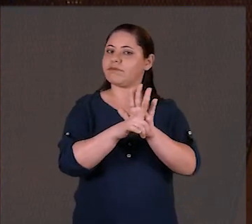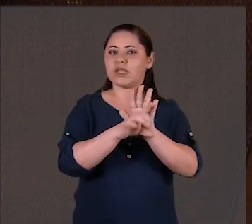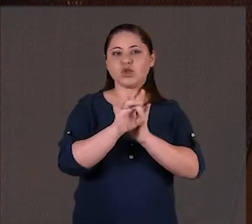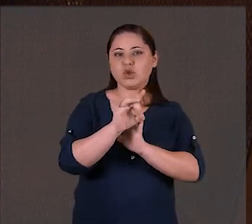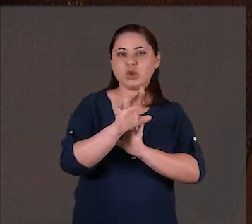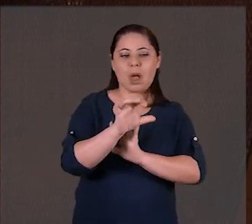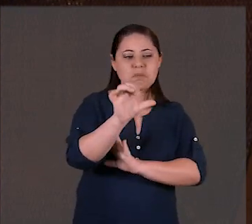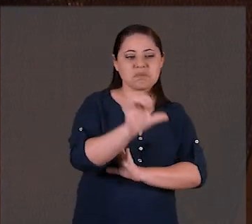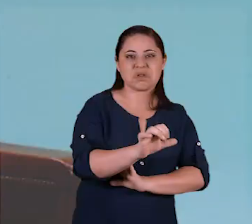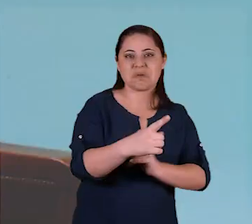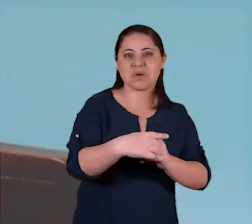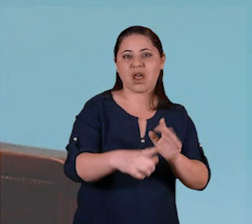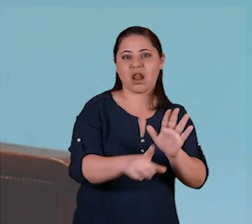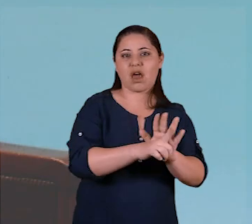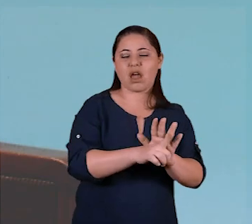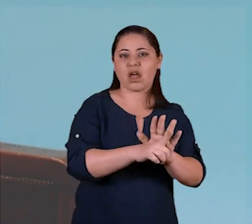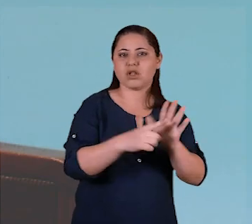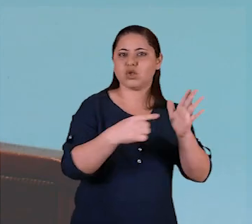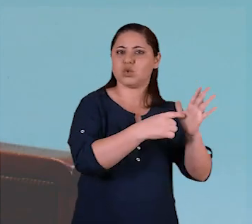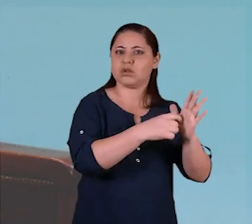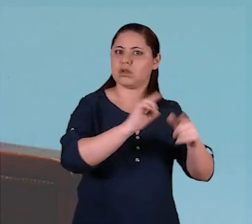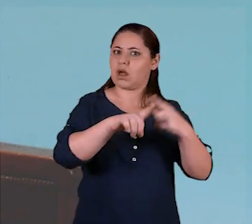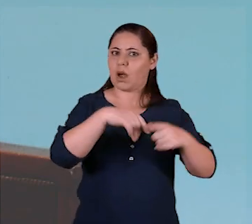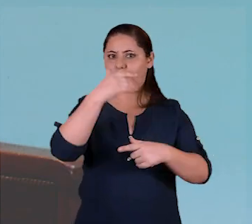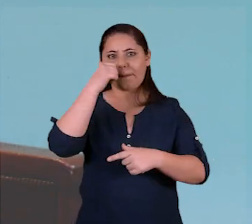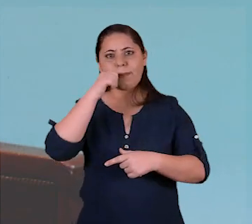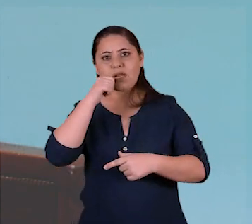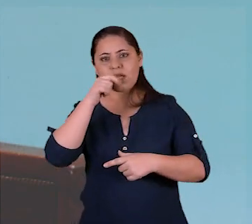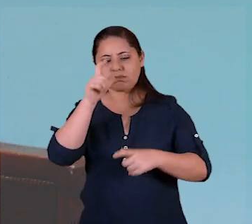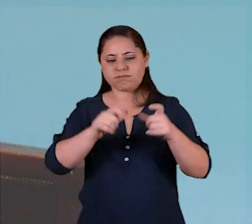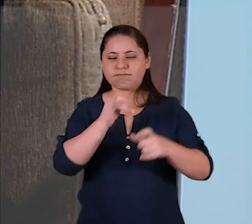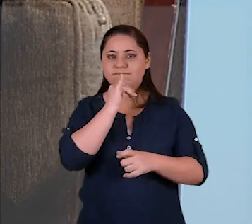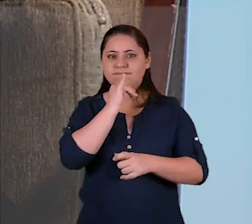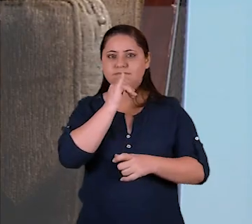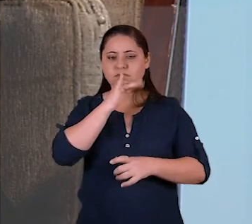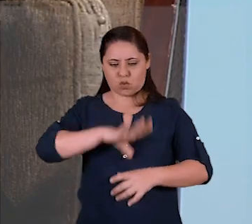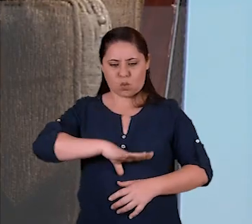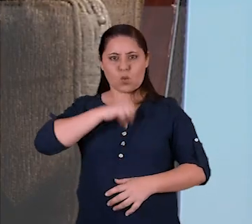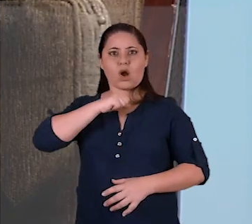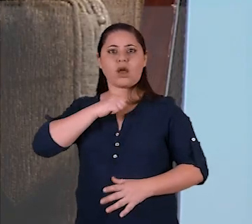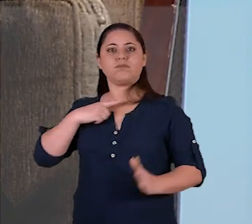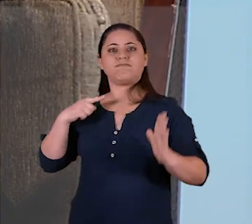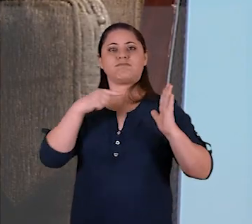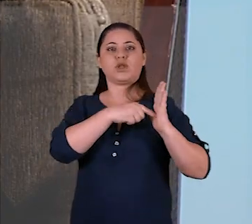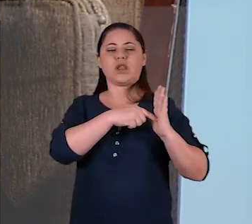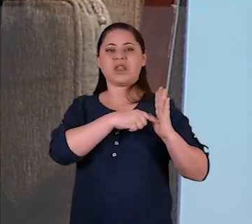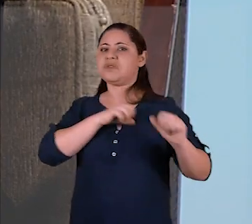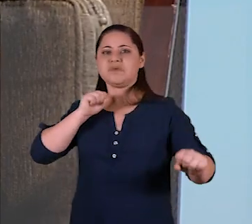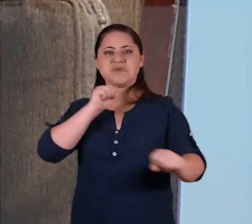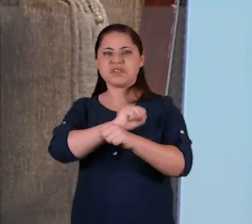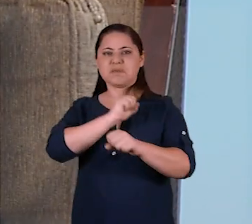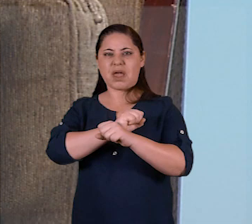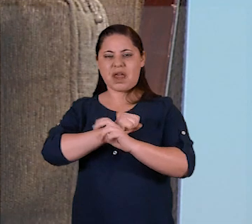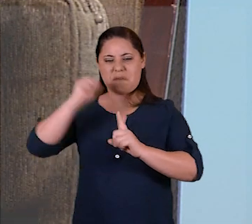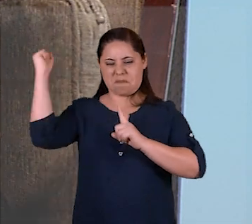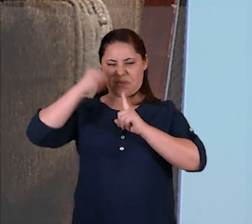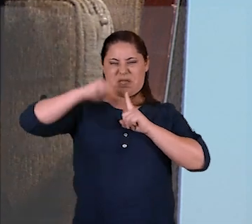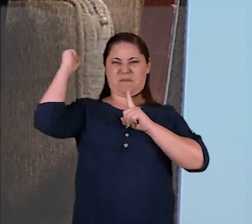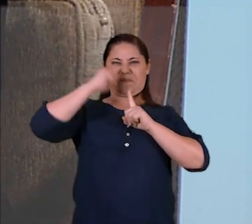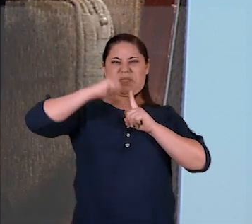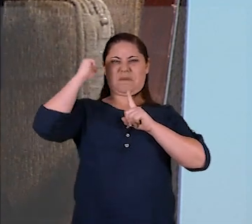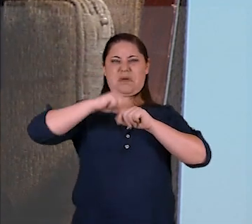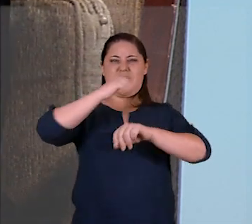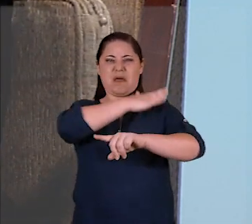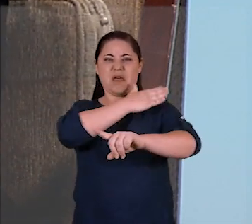temos só o lado negativo desse aumento de denúncias, quer dizer que a mulher está se encorajando. E hoje a gente percebe que ela não espera mais a lesão corporal para